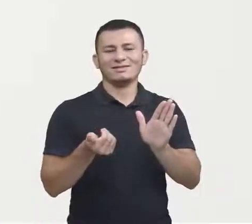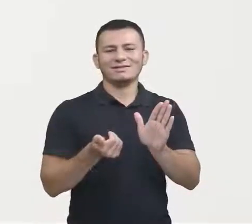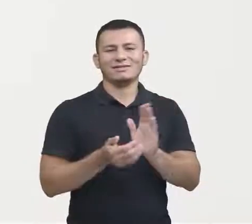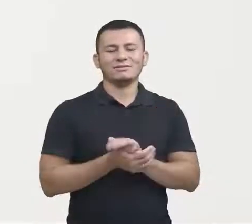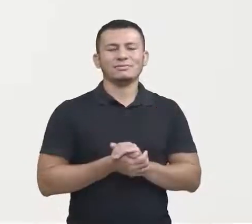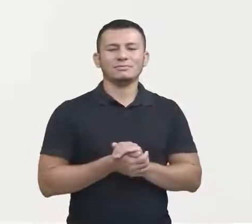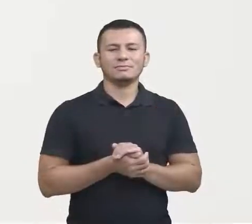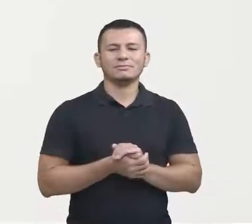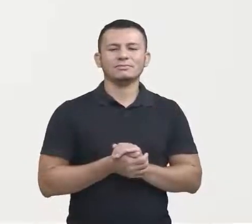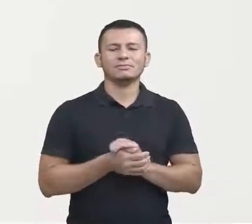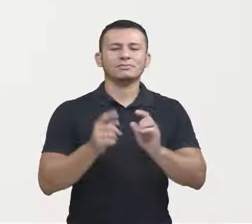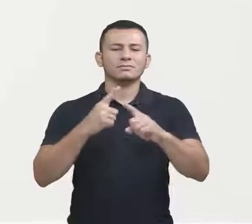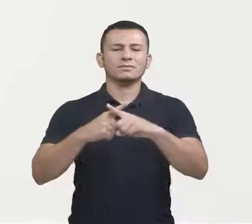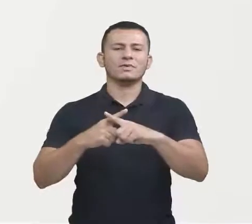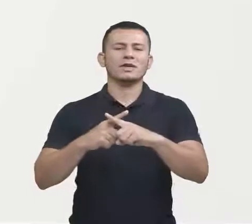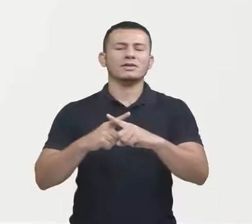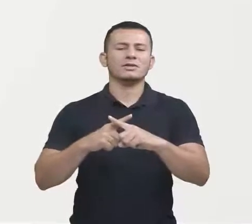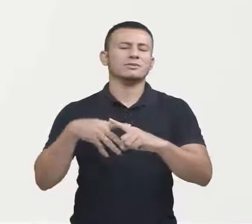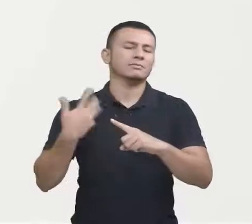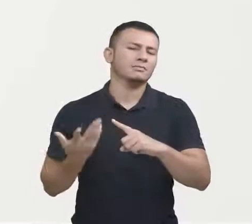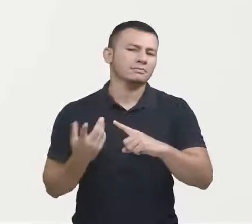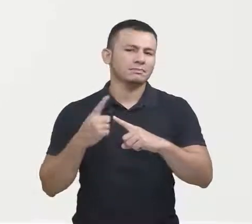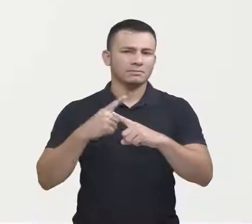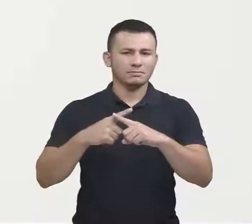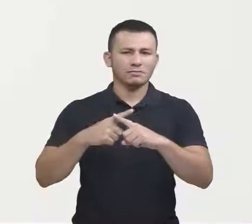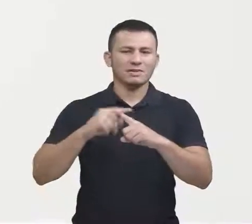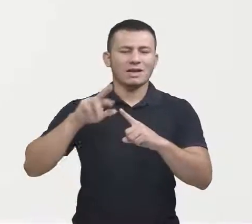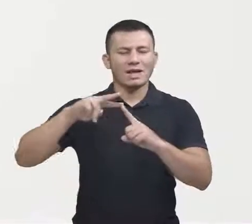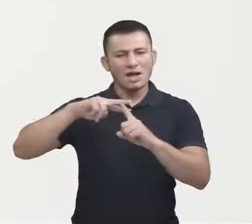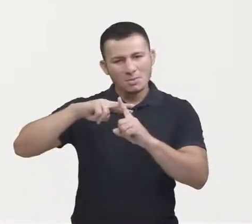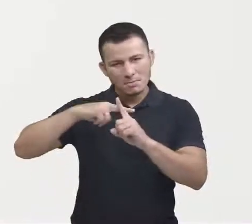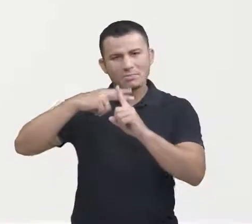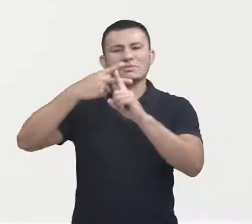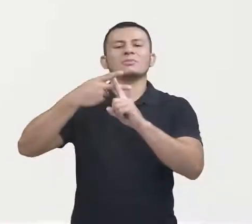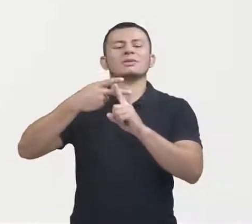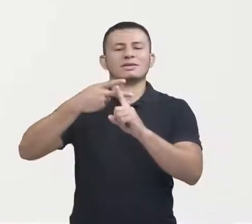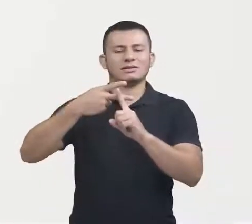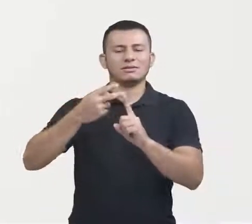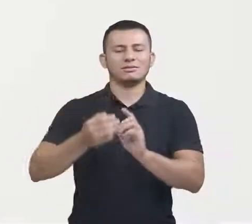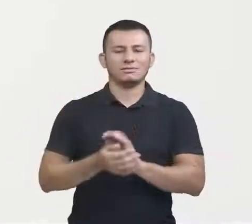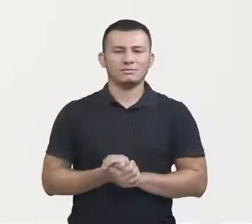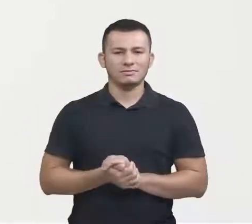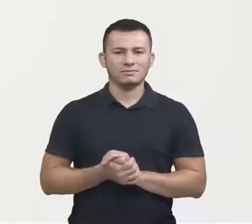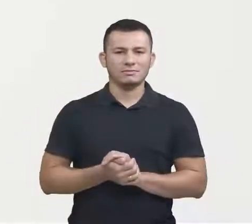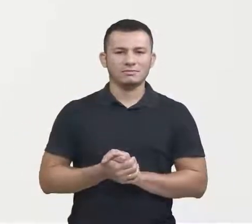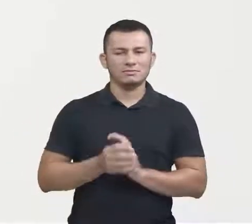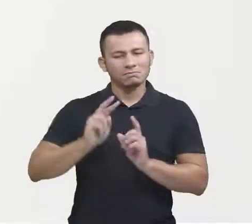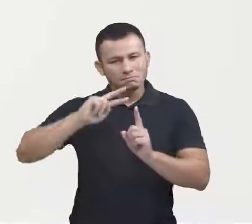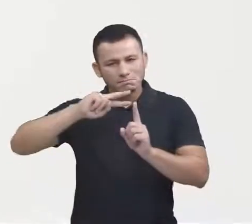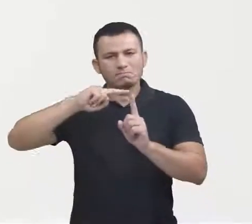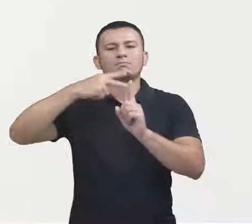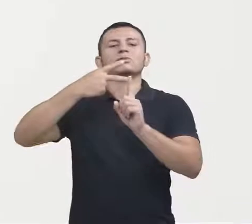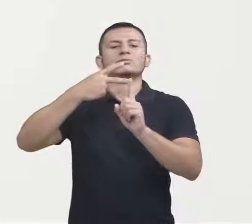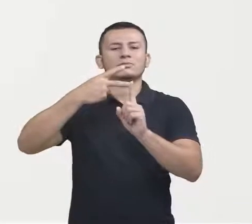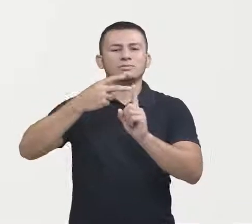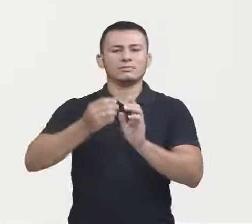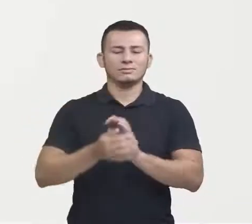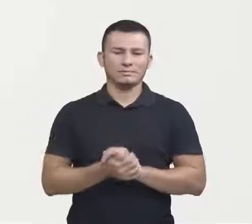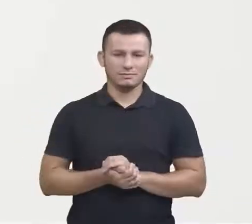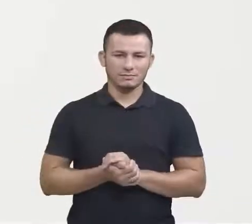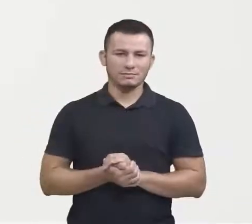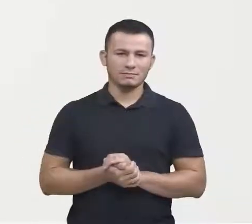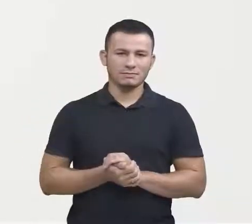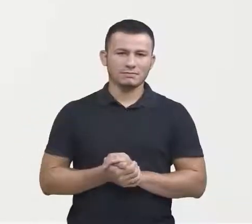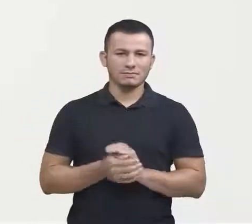de vezes é o da multiplicação Eu multiplico